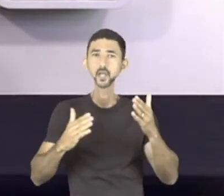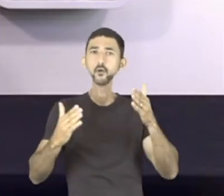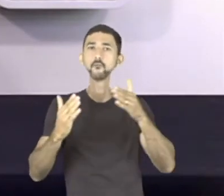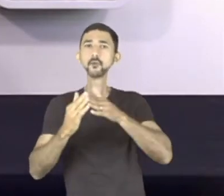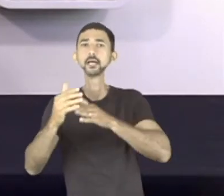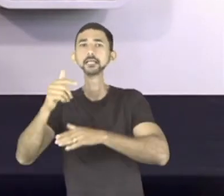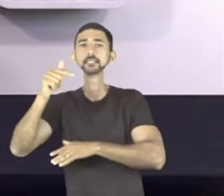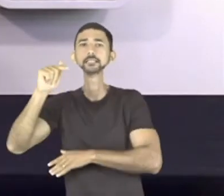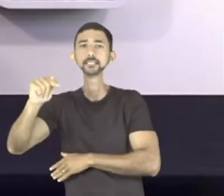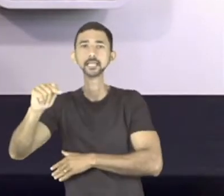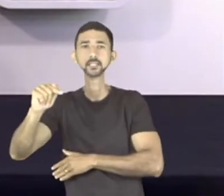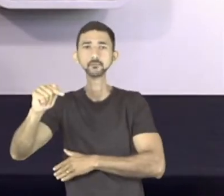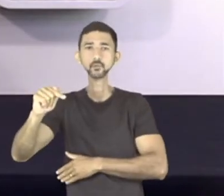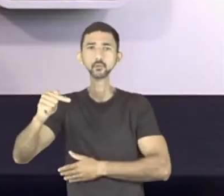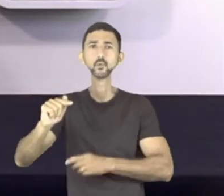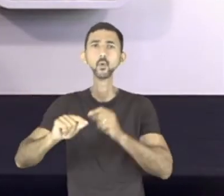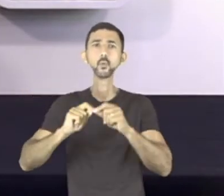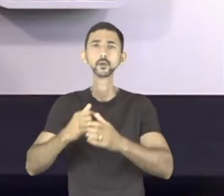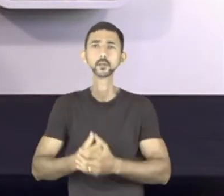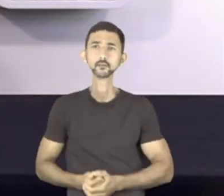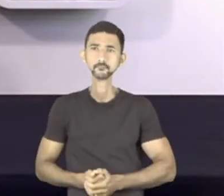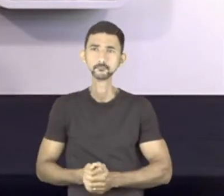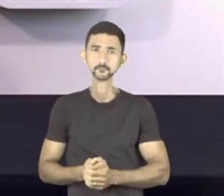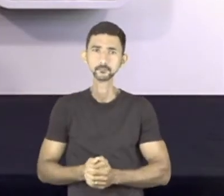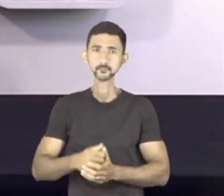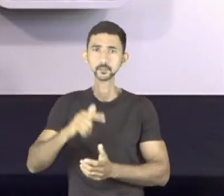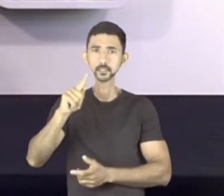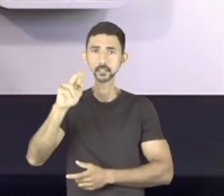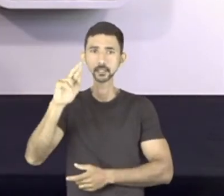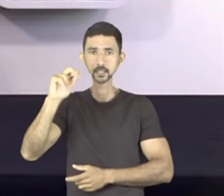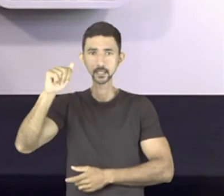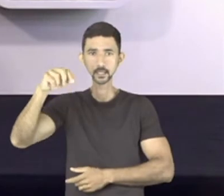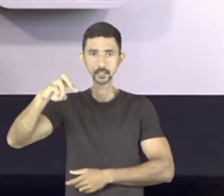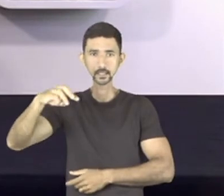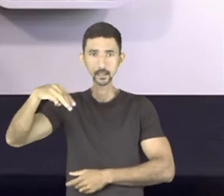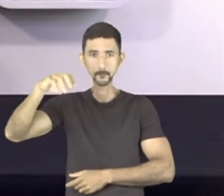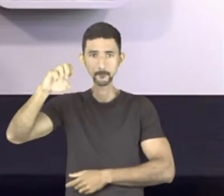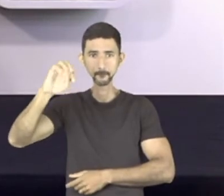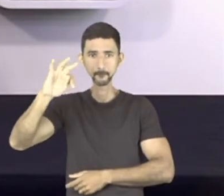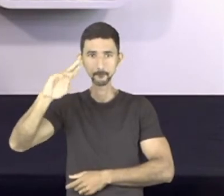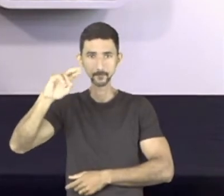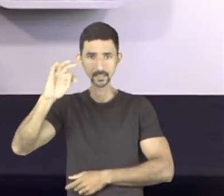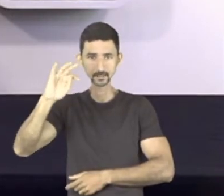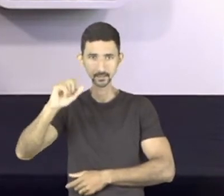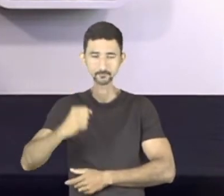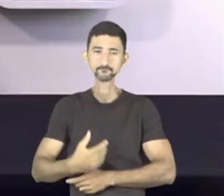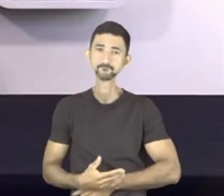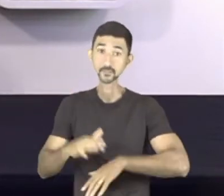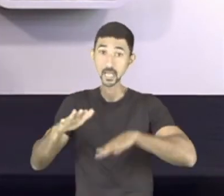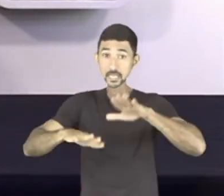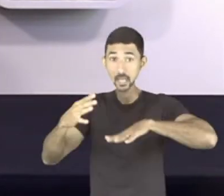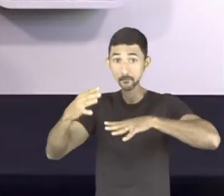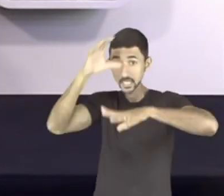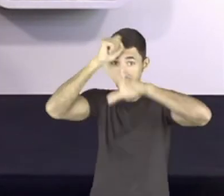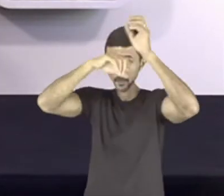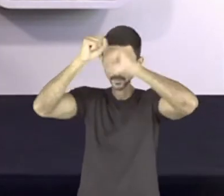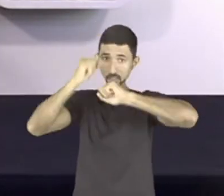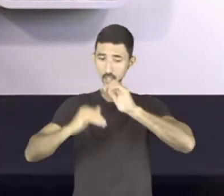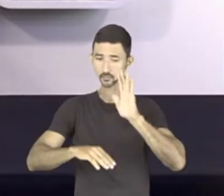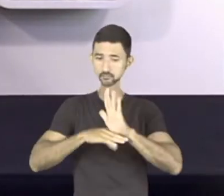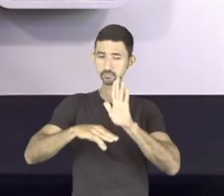no 7º dan, ele é considerado grão-mestre. Então, de acordo com o grau de aprendizado, de acordo com o